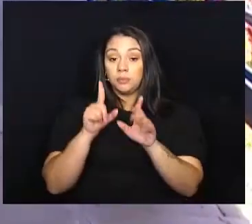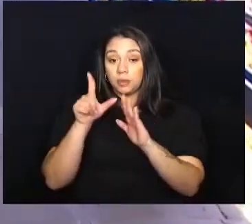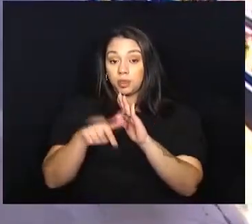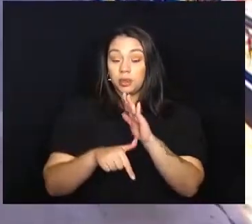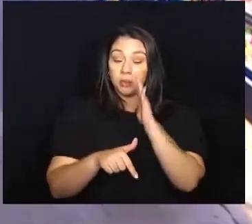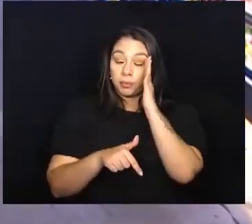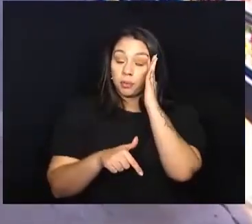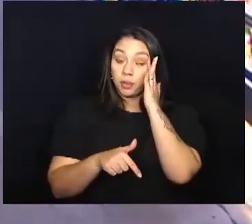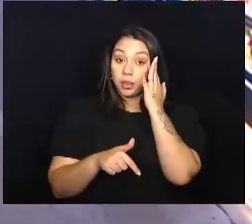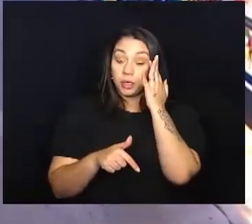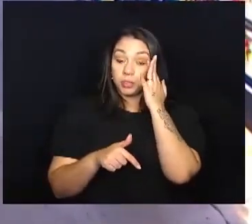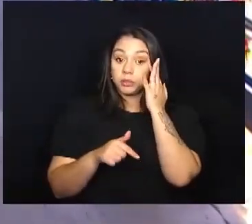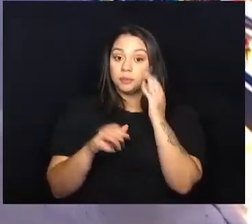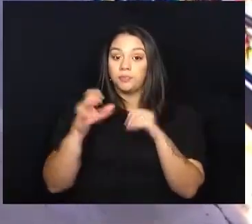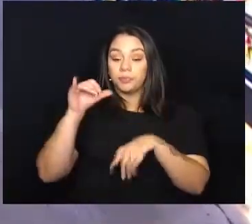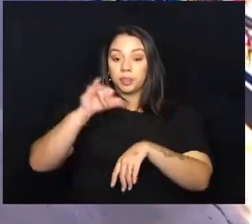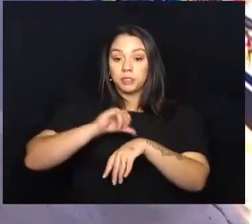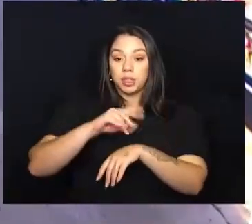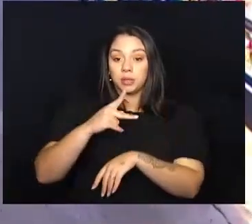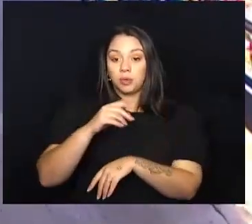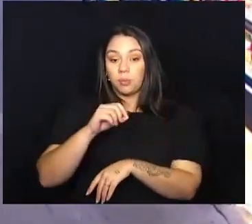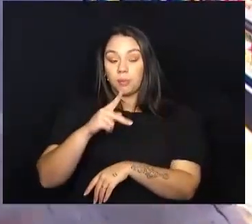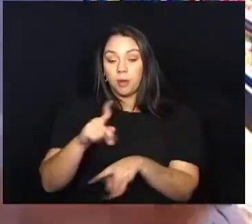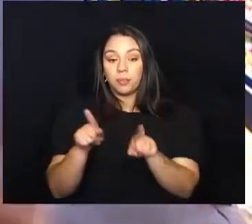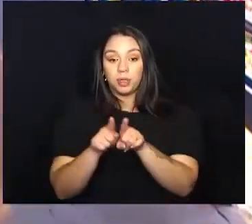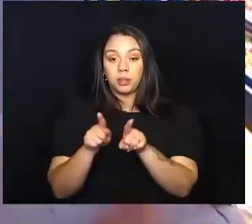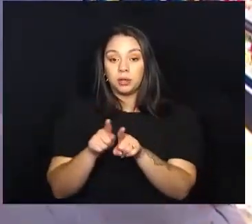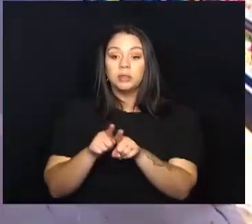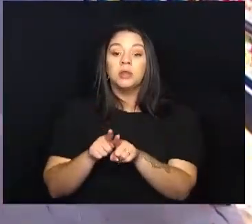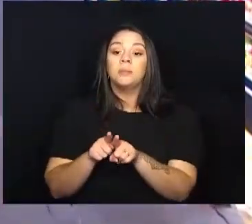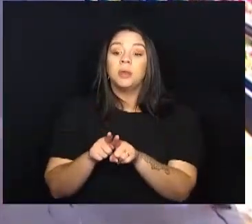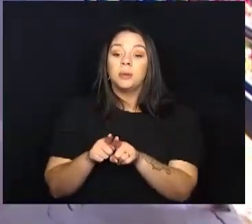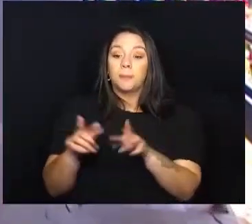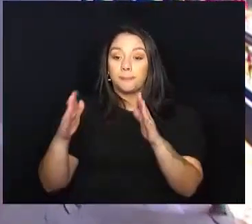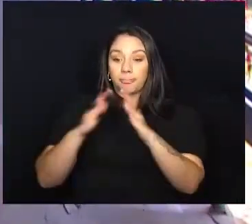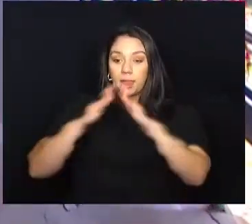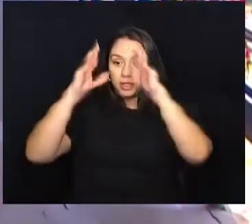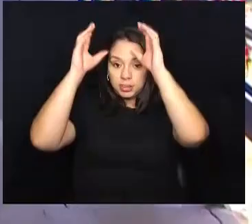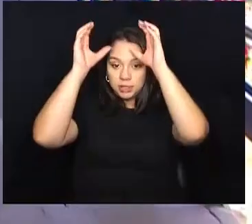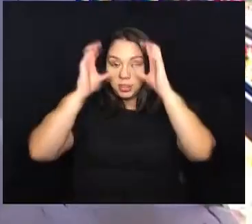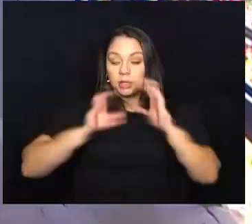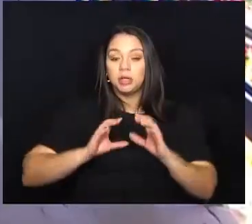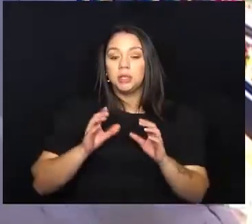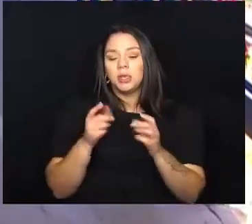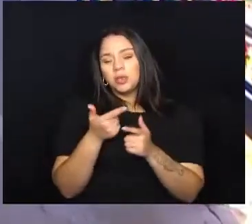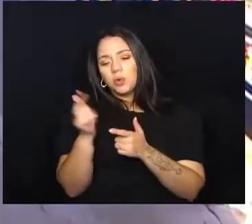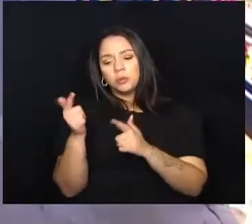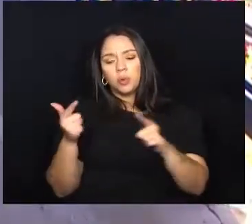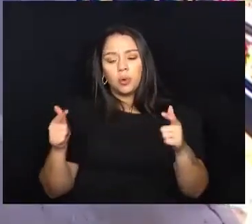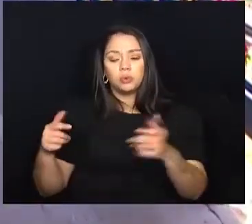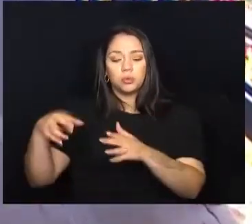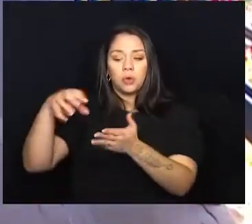Centro Pop e outros centros de atendimento que existem na rede municipal, para a gente entender toda a estrutura que